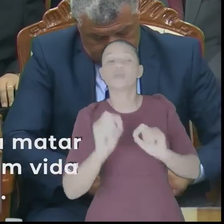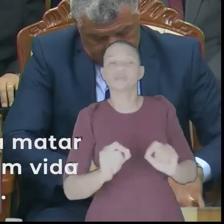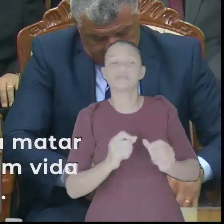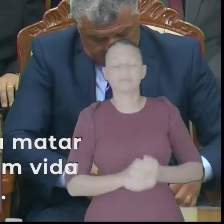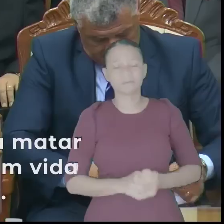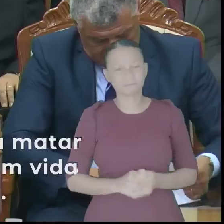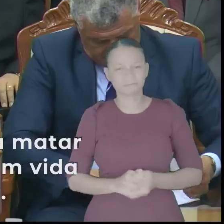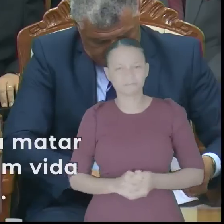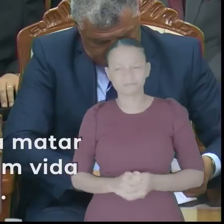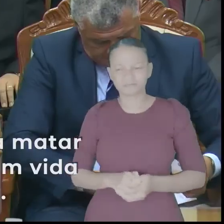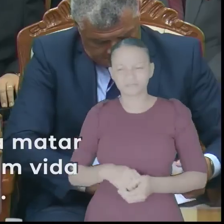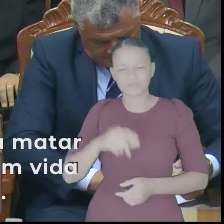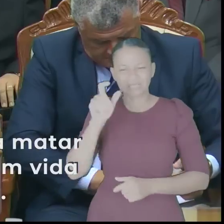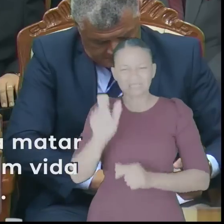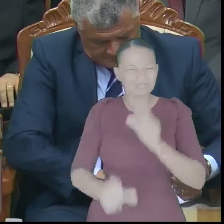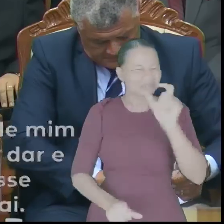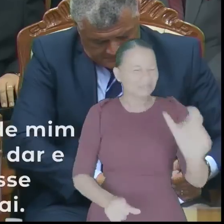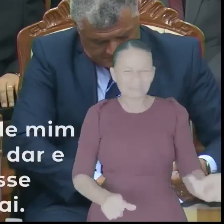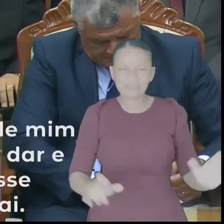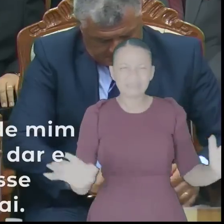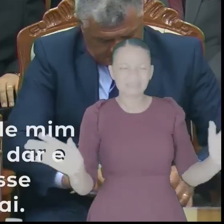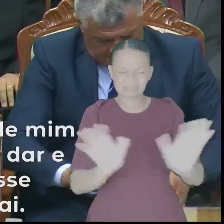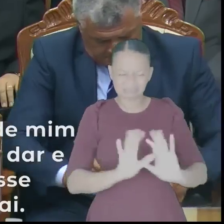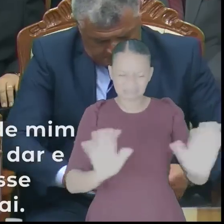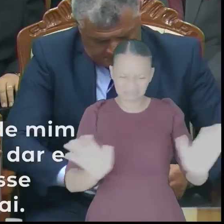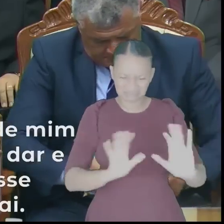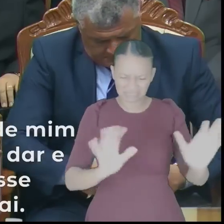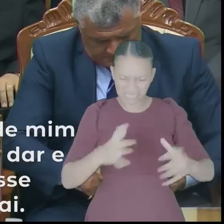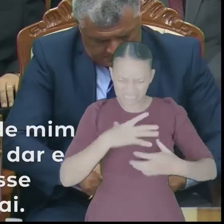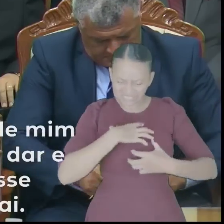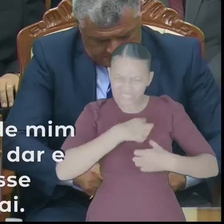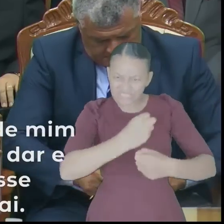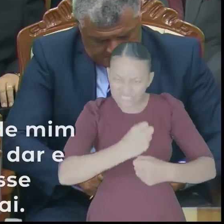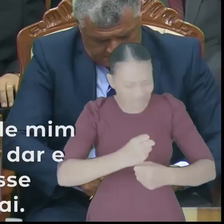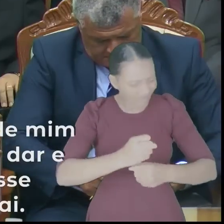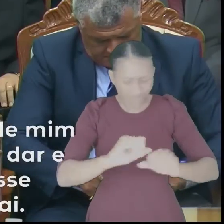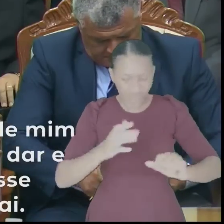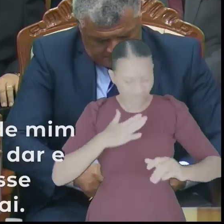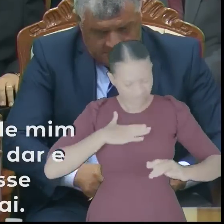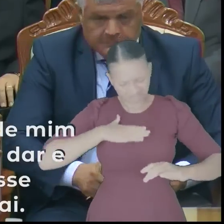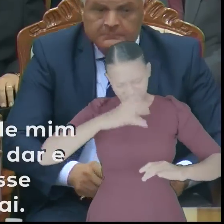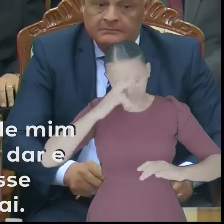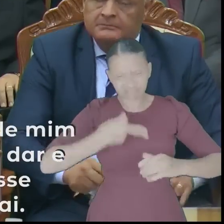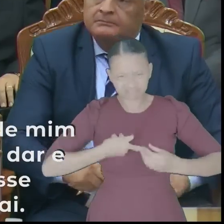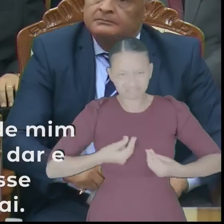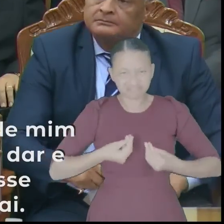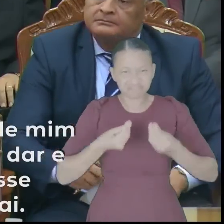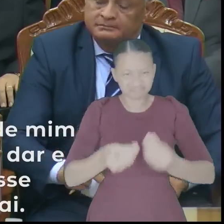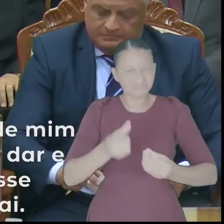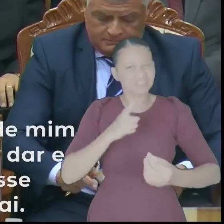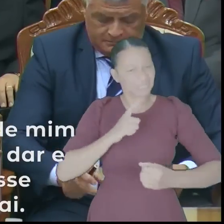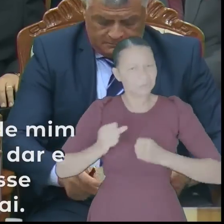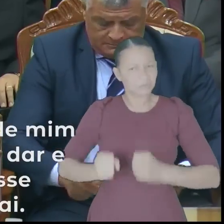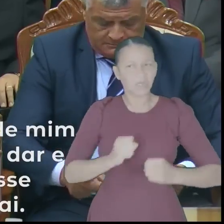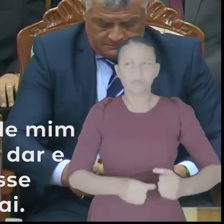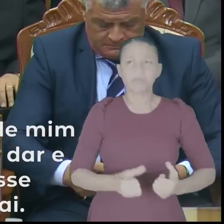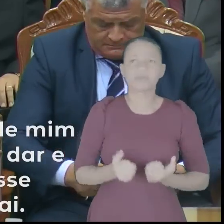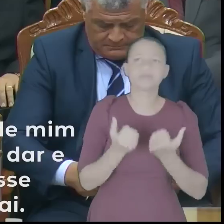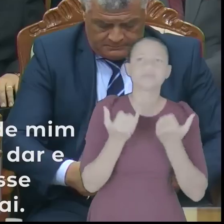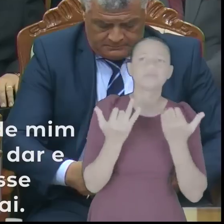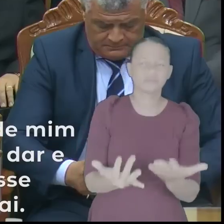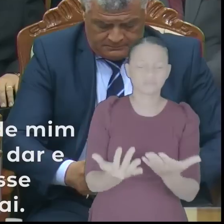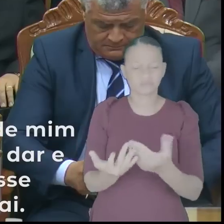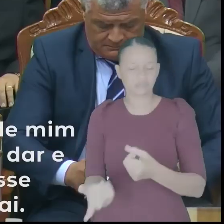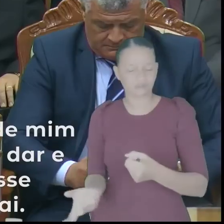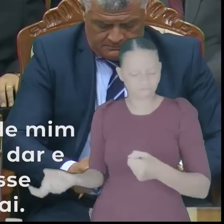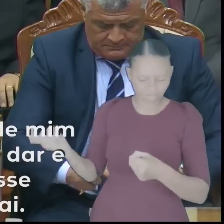ninguém me tira de mim, eu de mim mesmo a dou, tenho poder para dar e poder para tornar